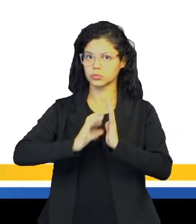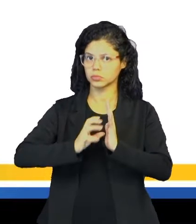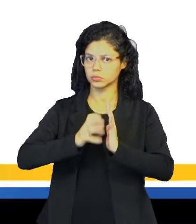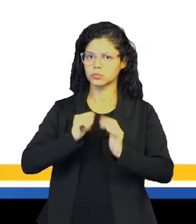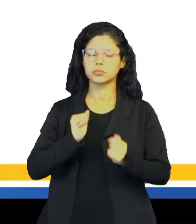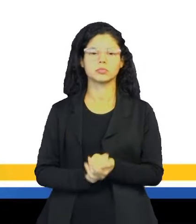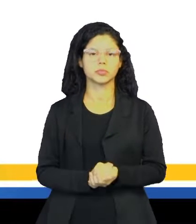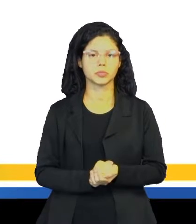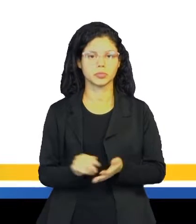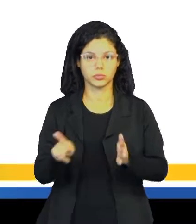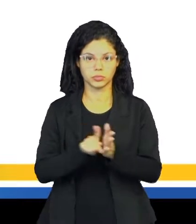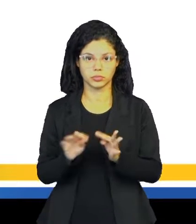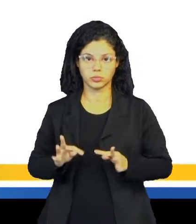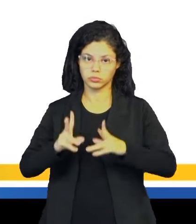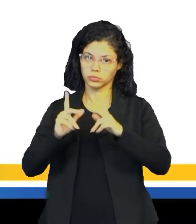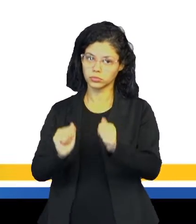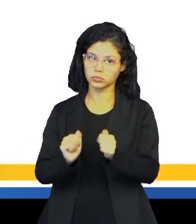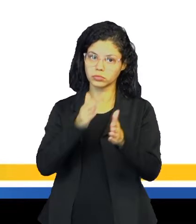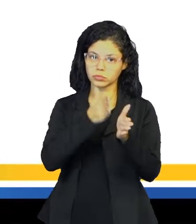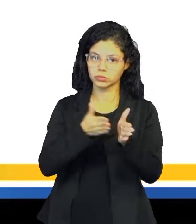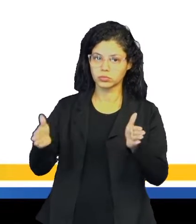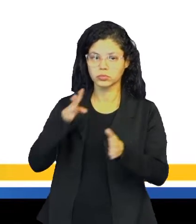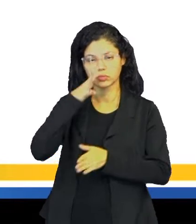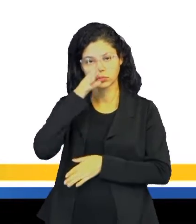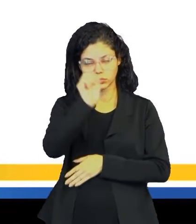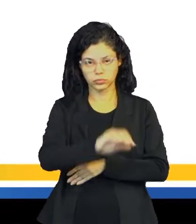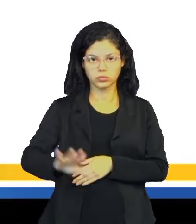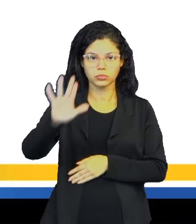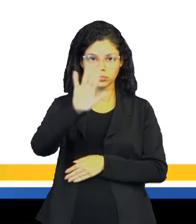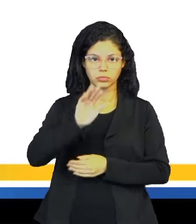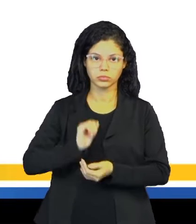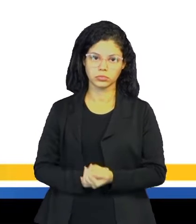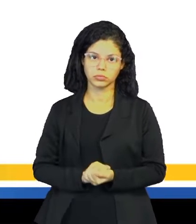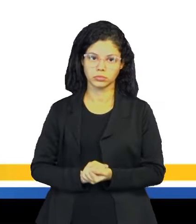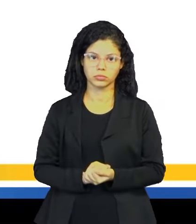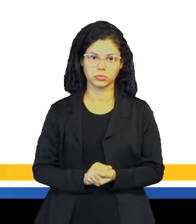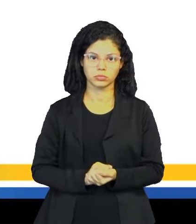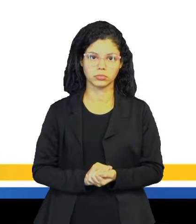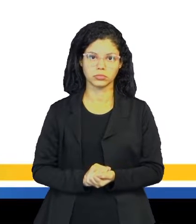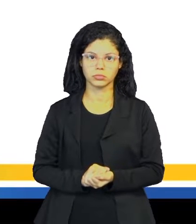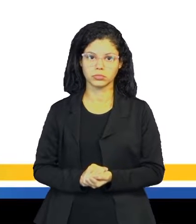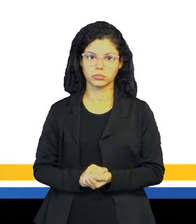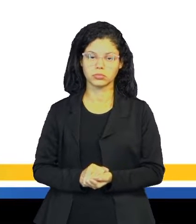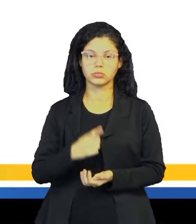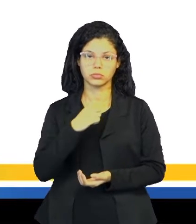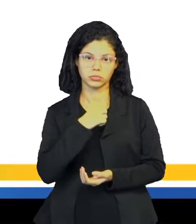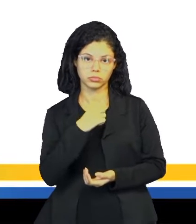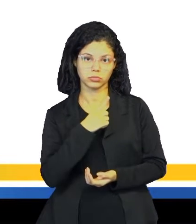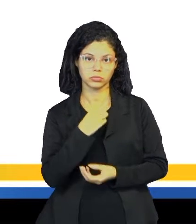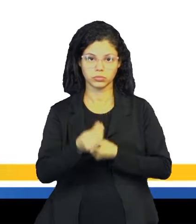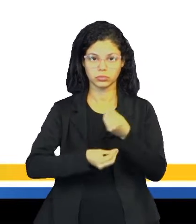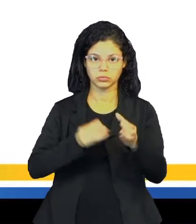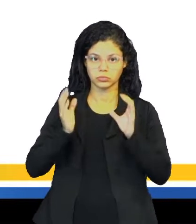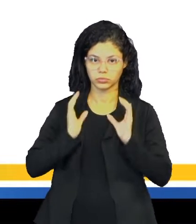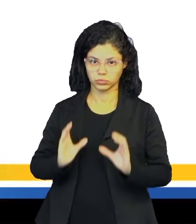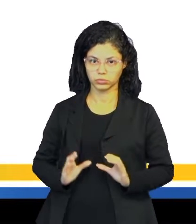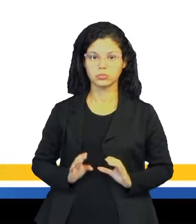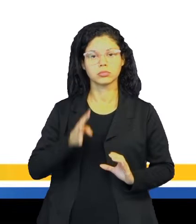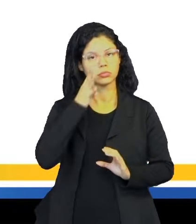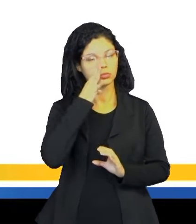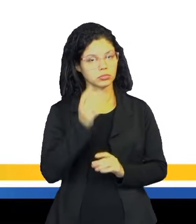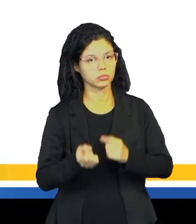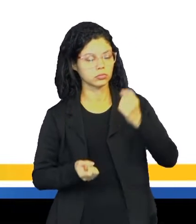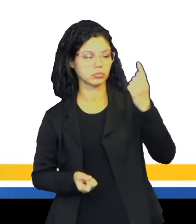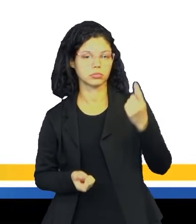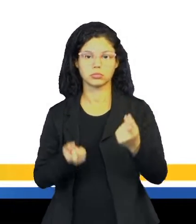partidos, se pronunciem sobre todas as decisões de interesse geral. E a alternância de poder, conforme os interesses